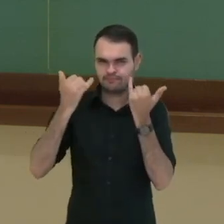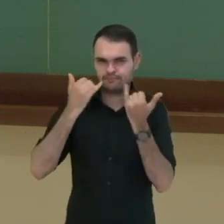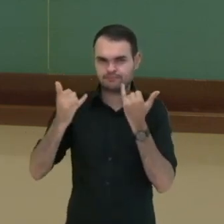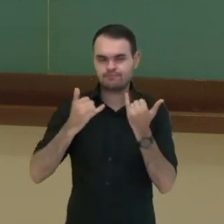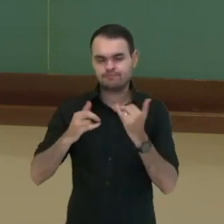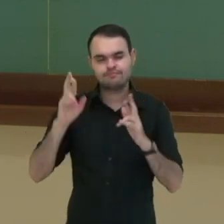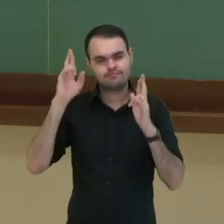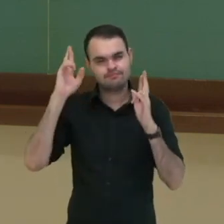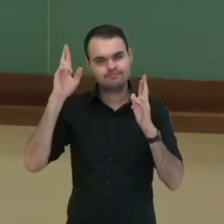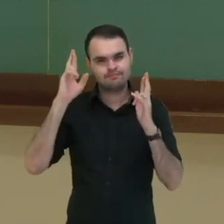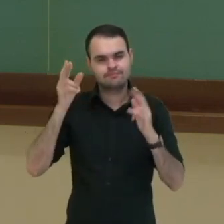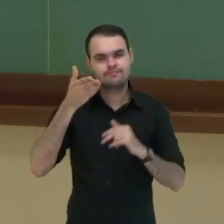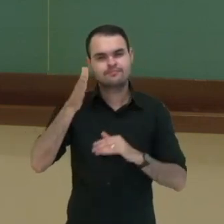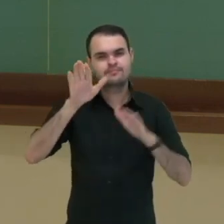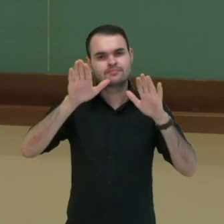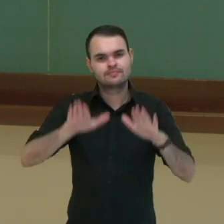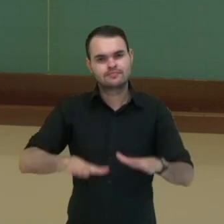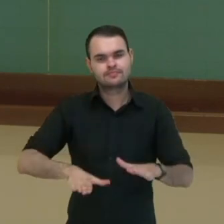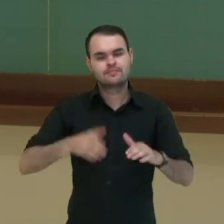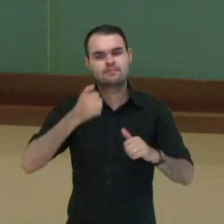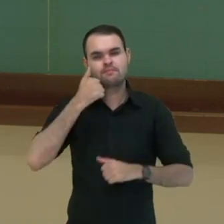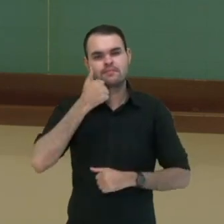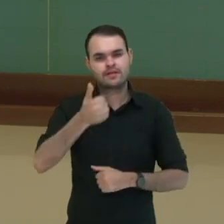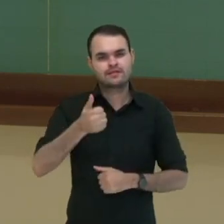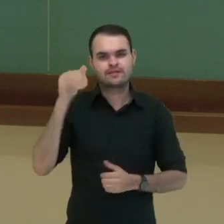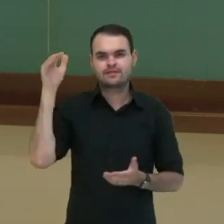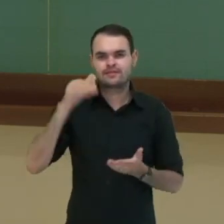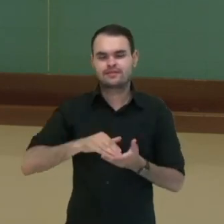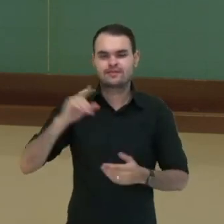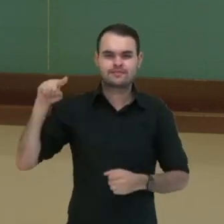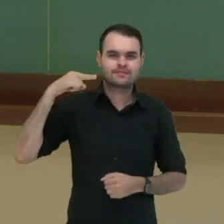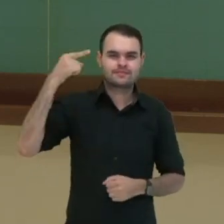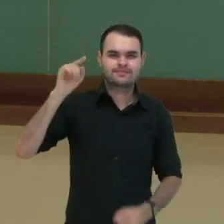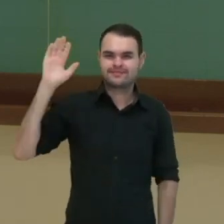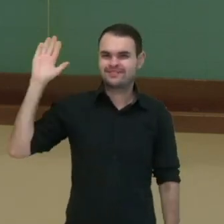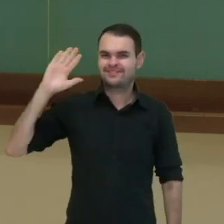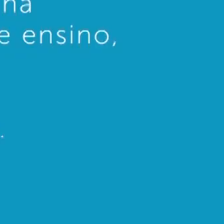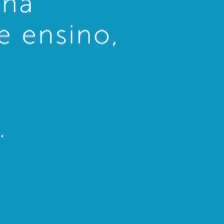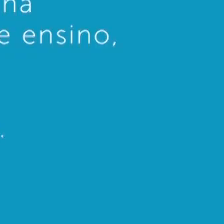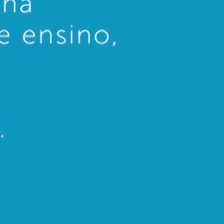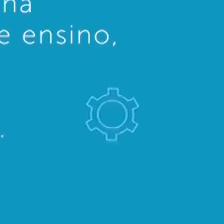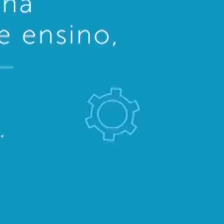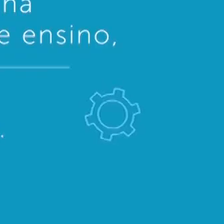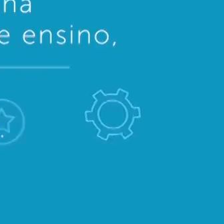espero que você fique muito bem. Até a próxima aula. Tchau, tchau!